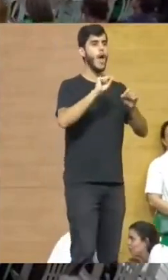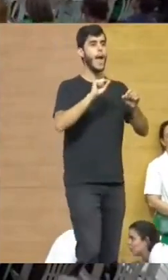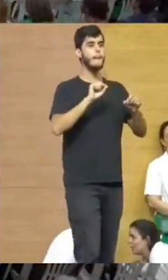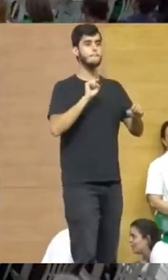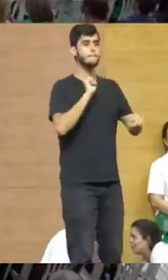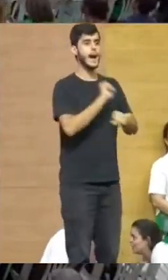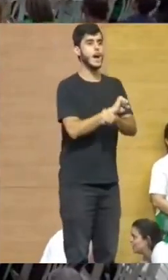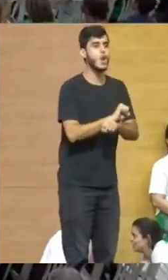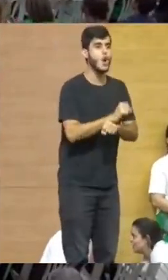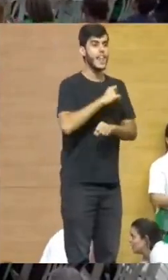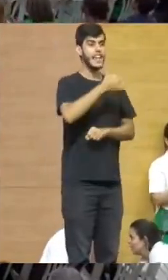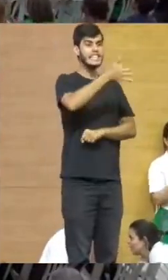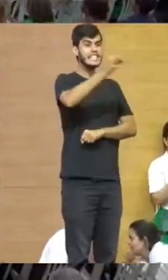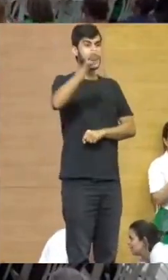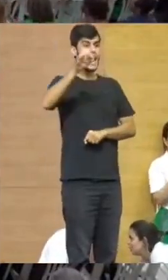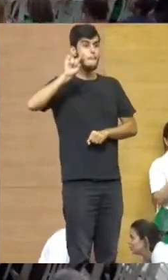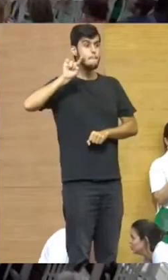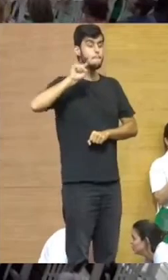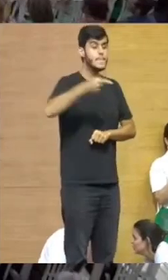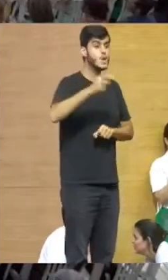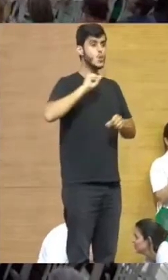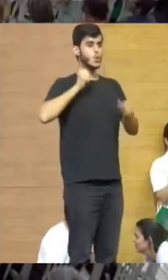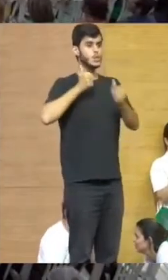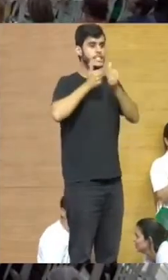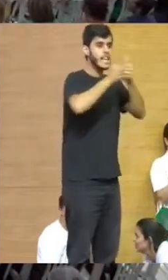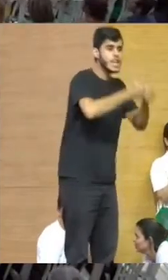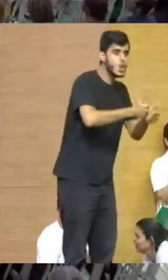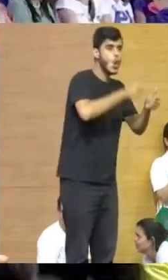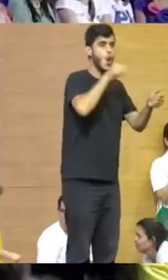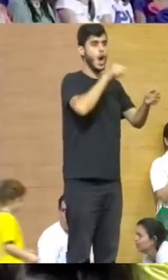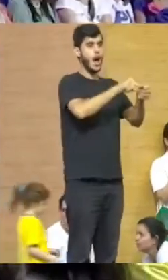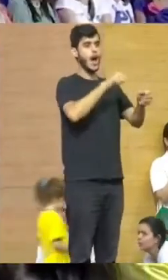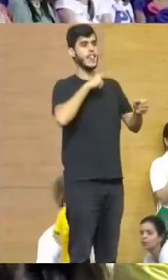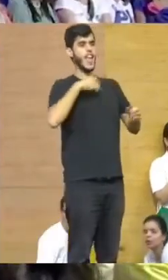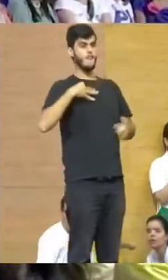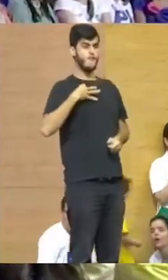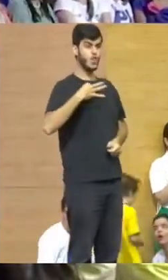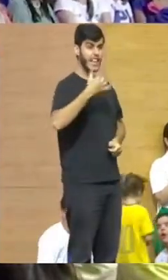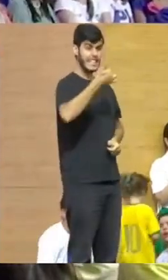de 100 mil seguidores e mais de 600 voluntários